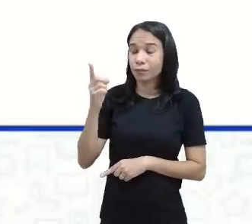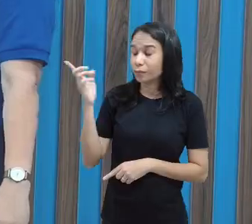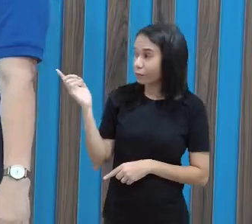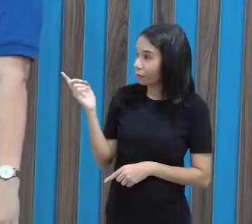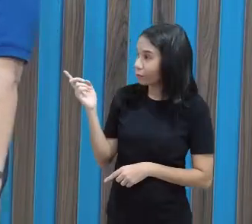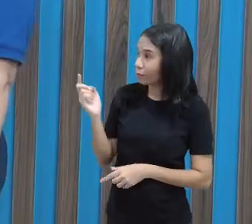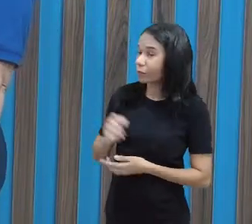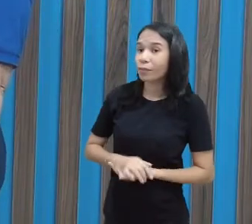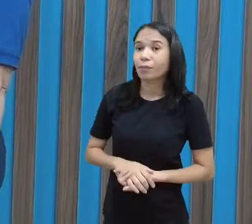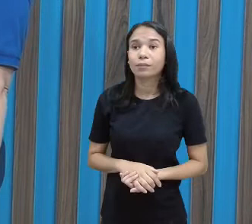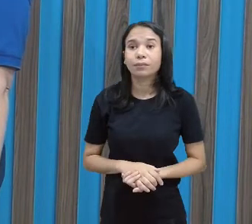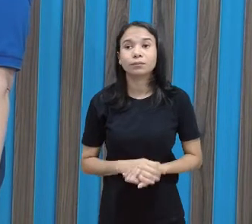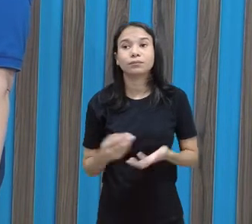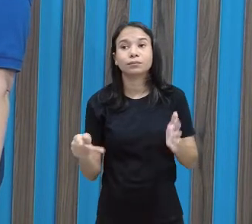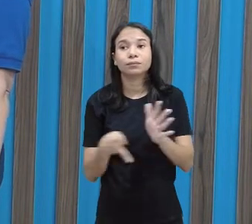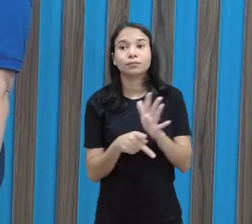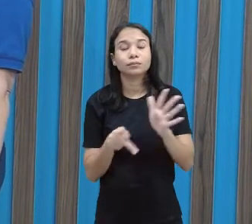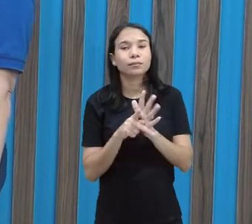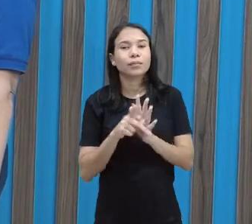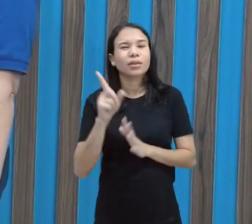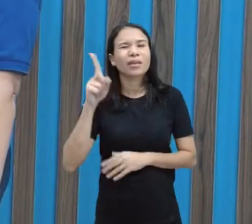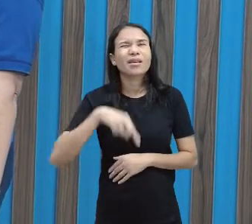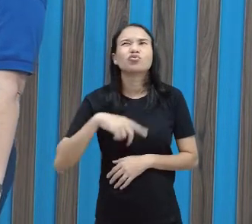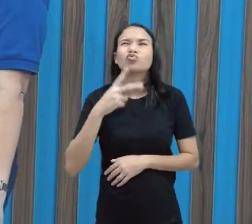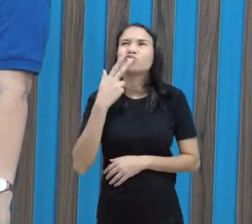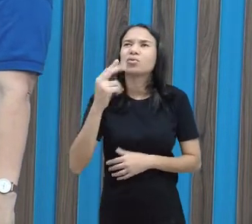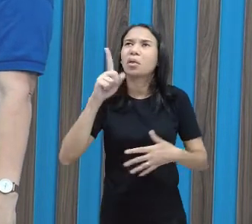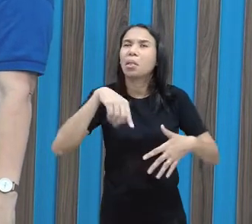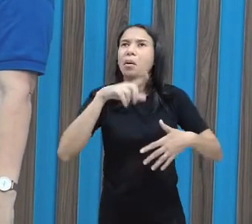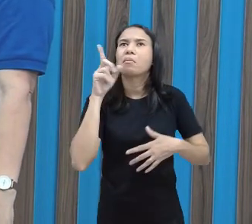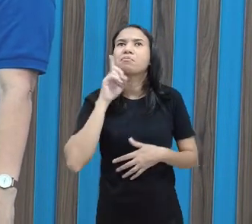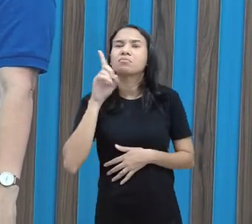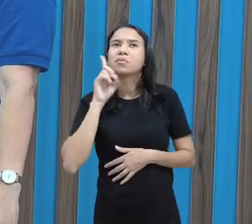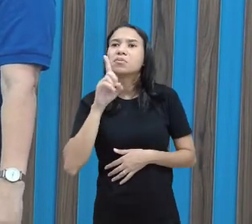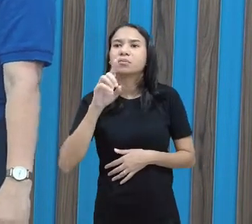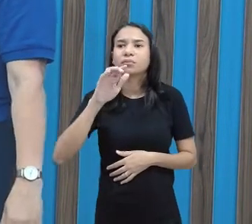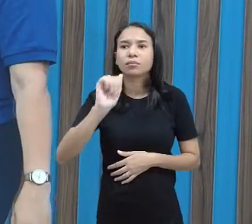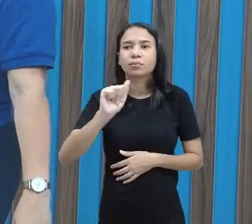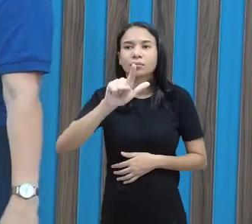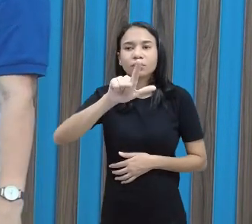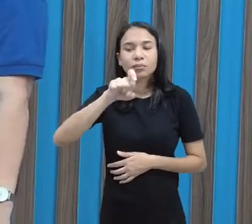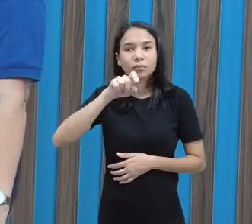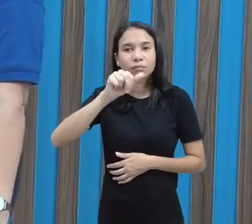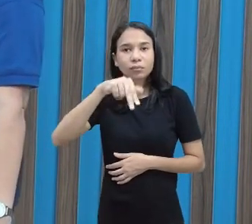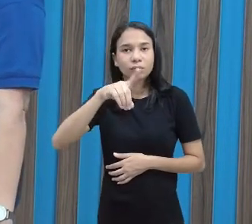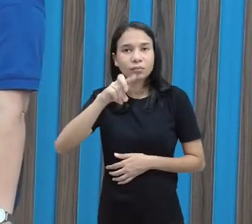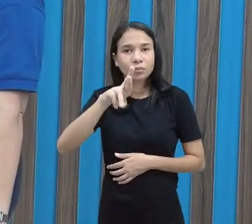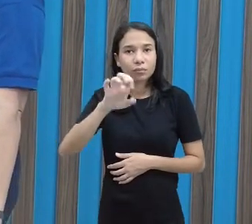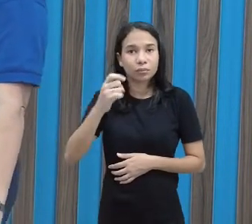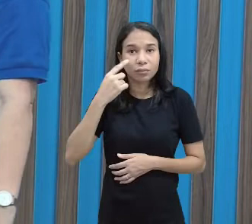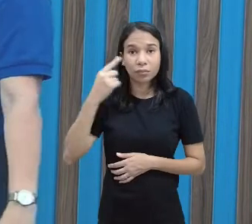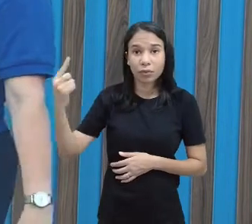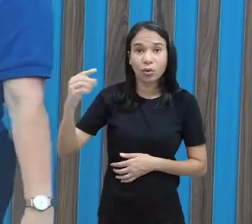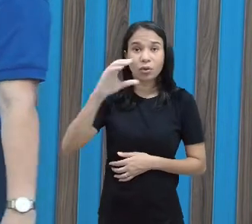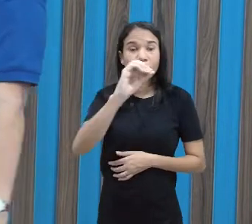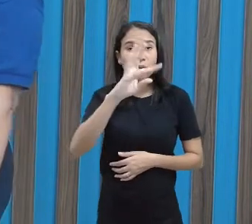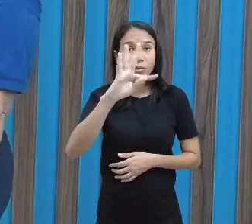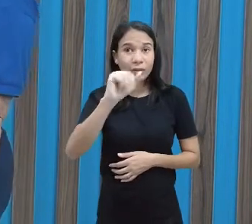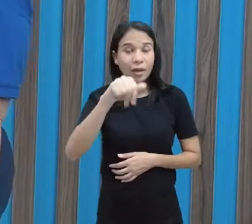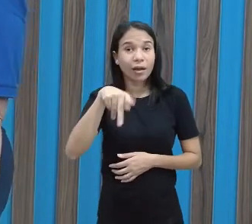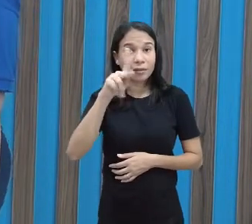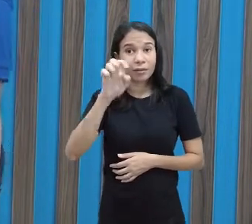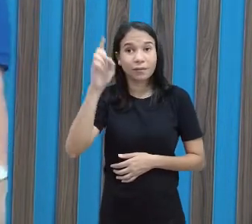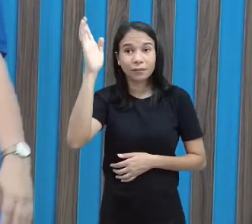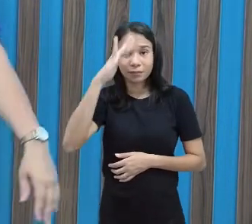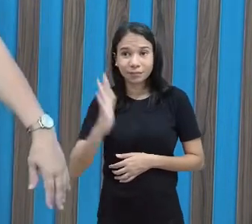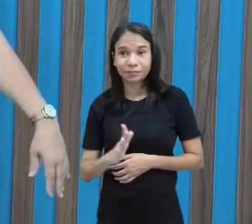um escultor, acho que ele é americano, Alexander Calder. Ali temos a Tomiotaki, que é brasileira, e